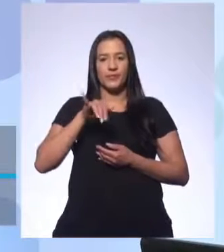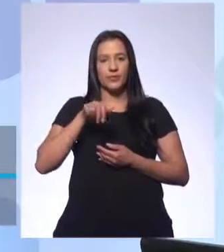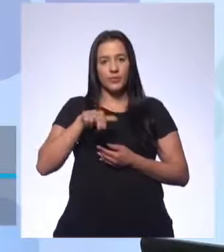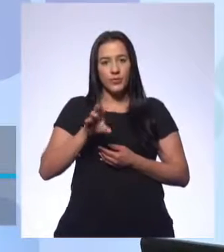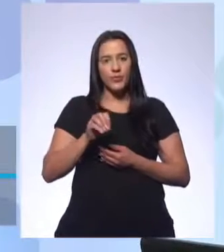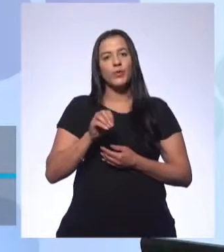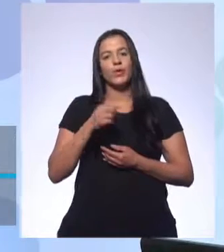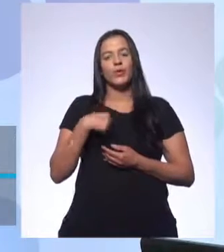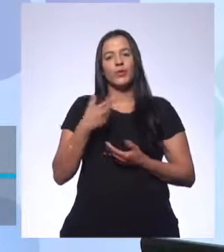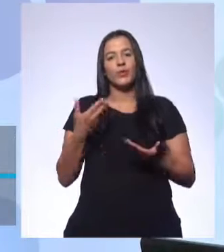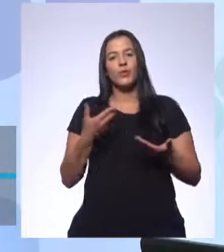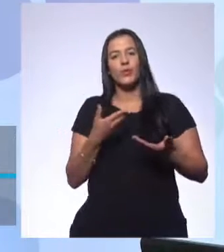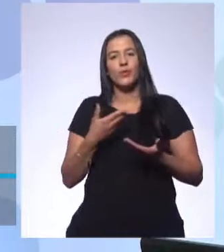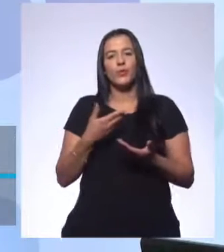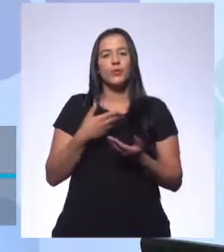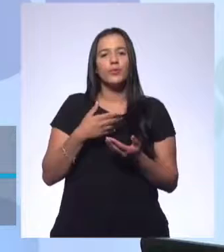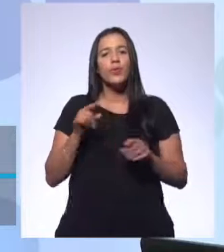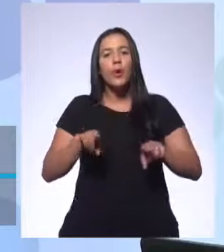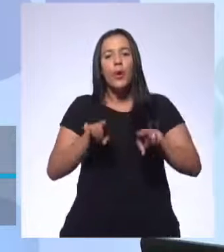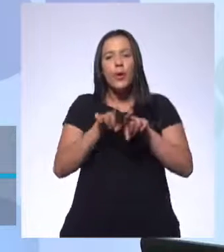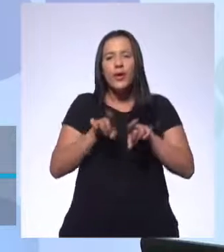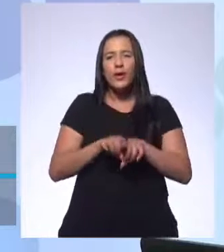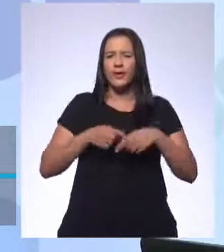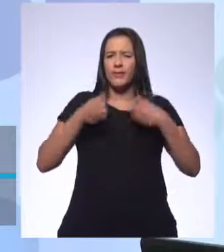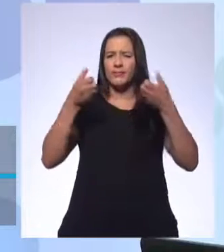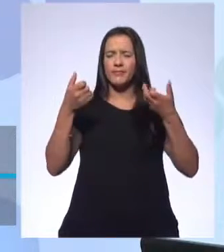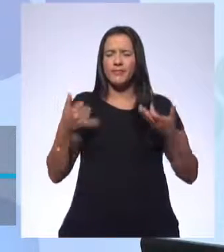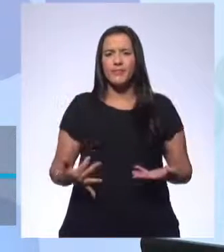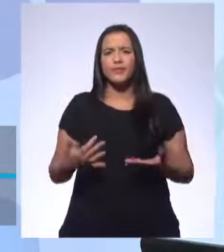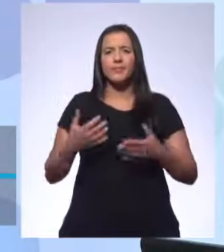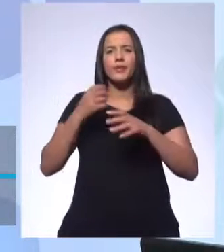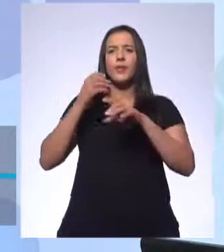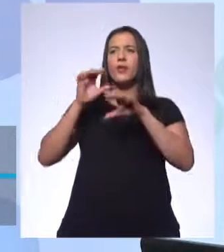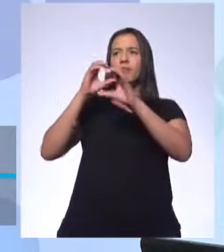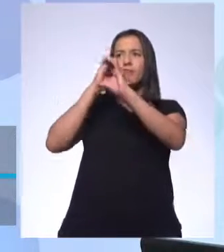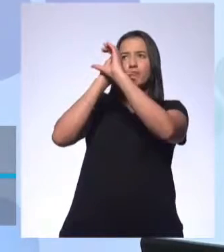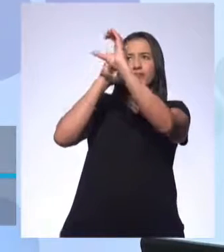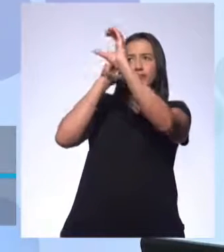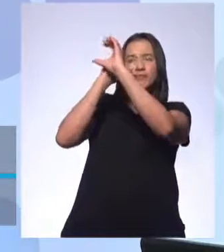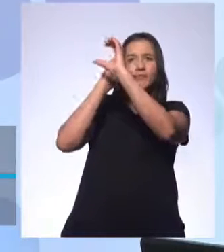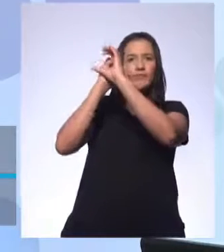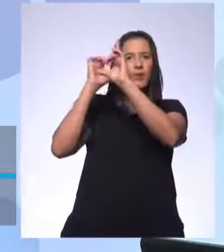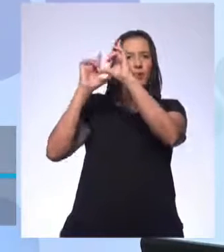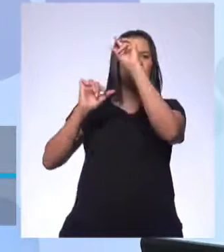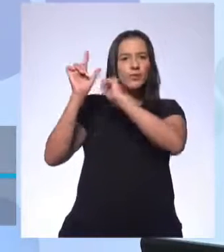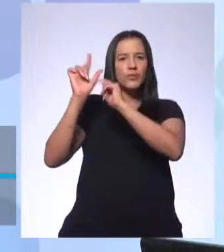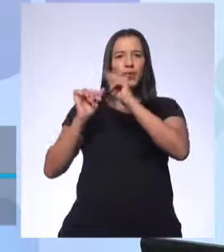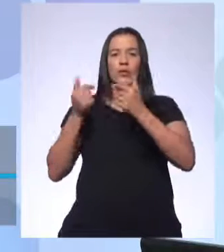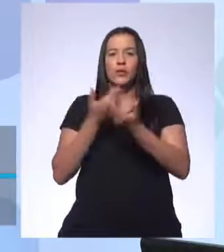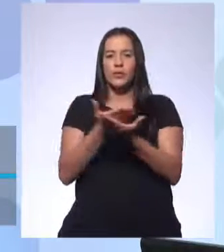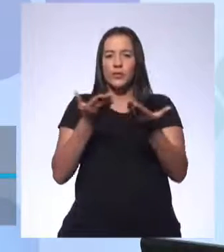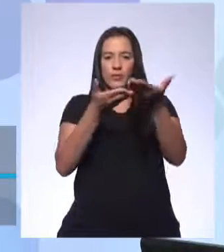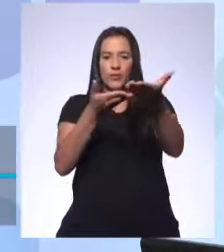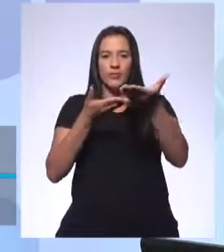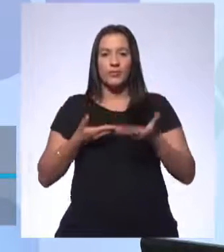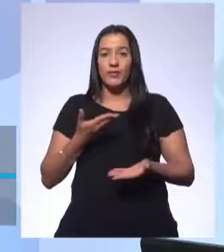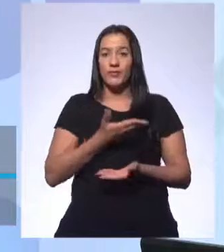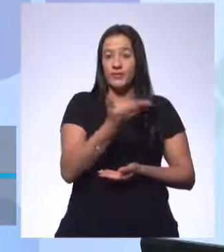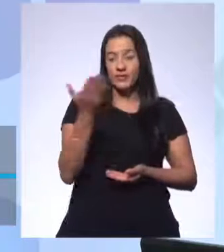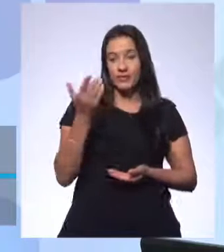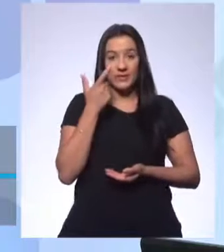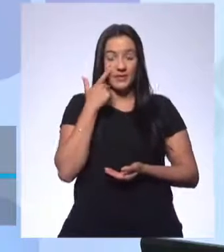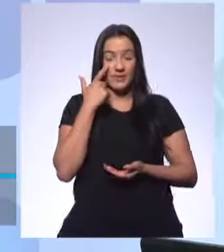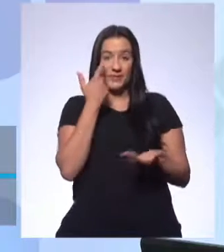gente vinha falando um pouquinho sobre astronomia, um tema bem bacana e tudo mais. E eu gostaria de convidá-los para assistir essa